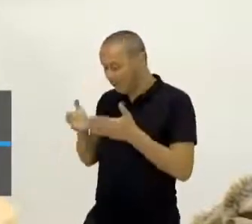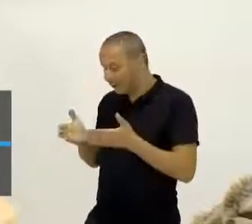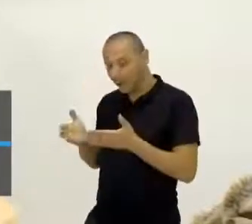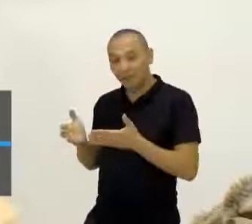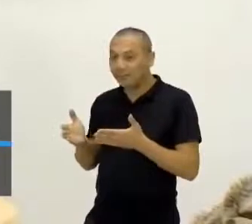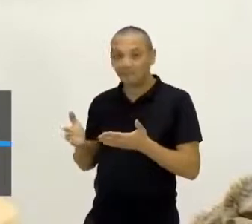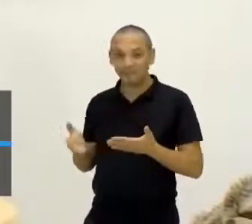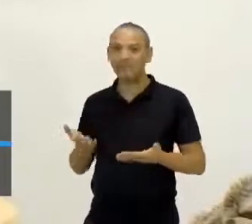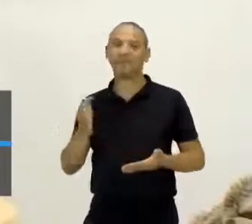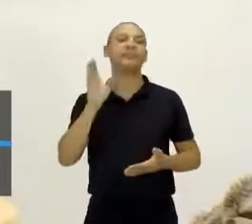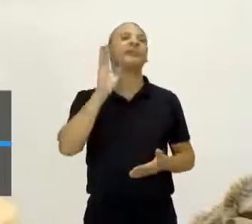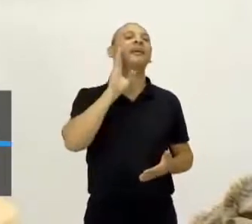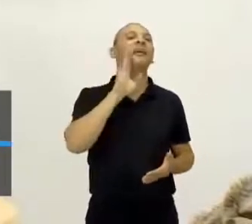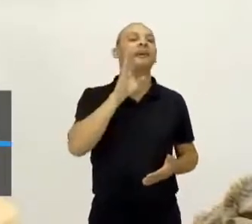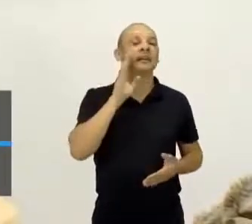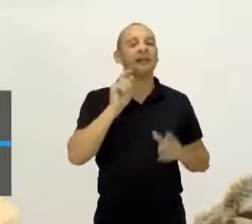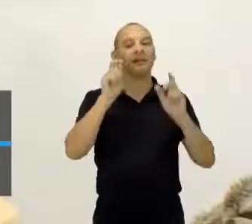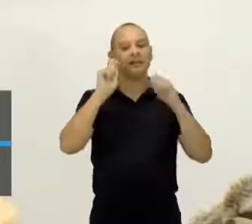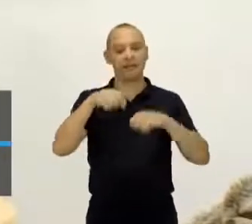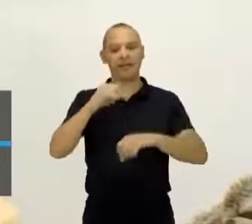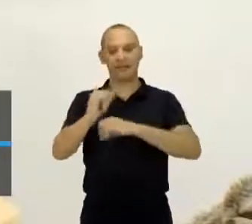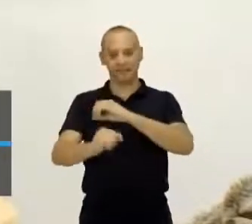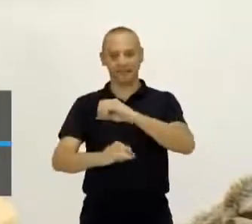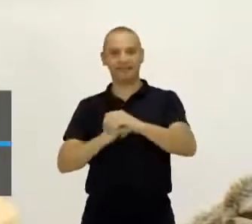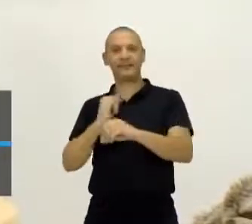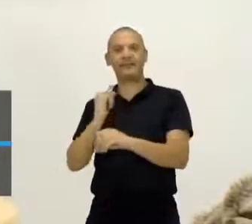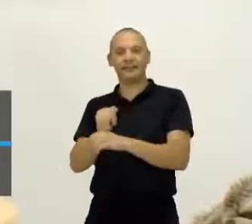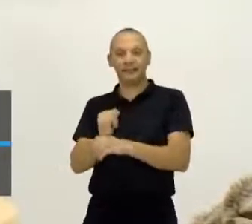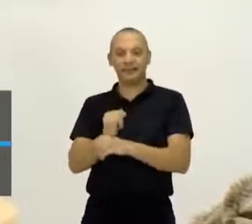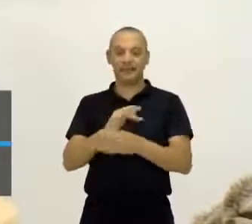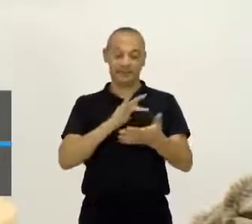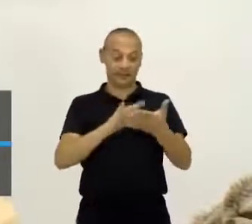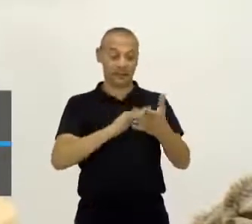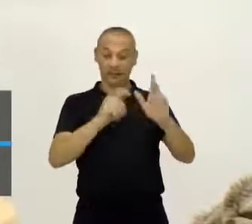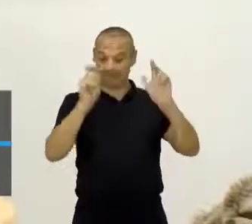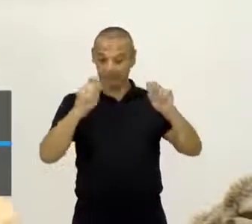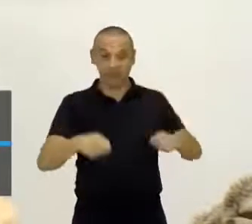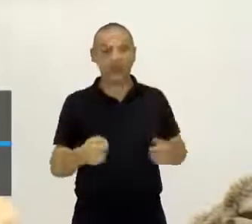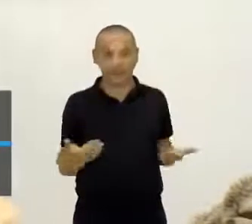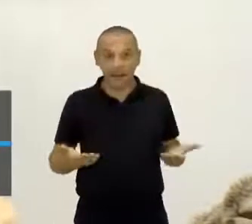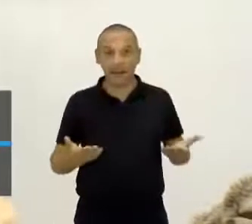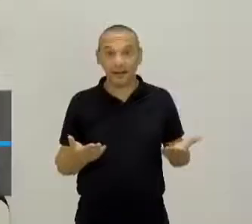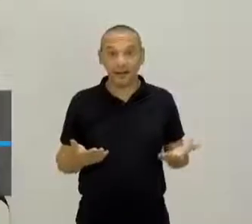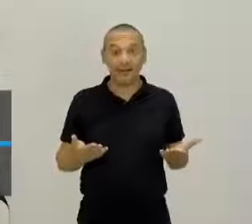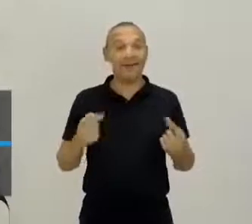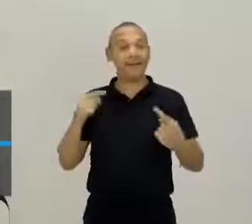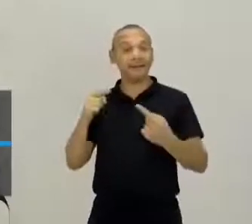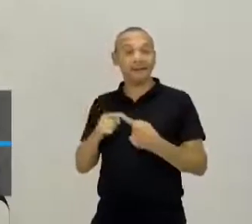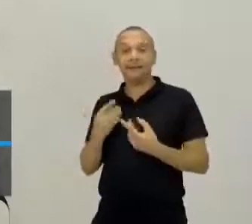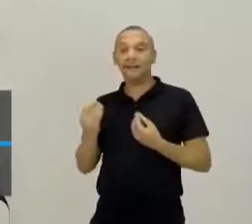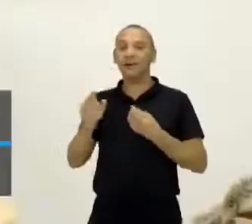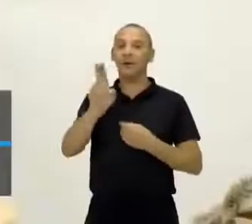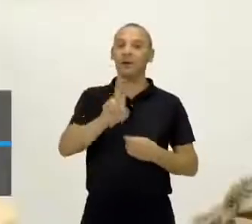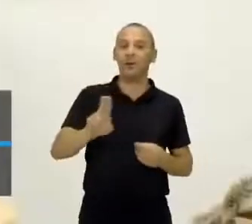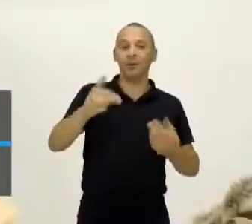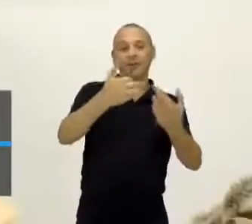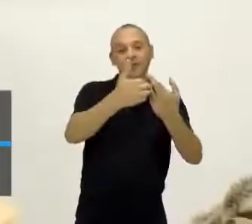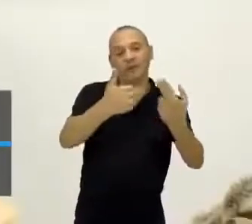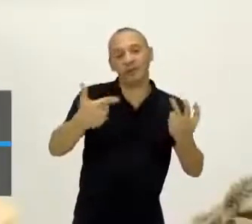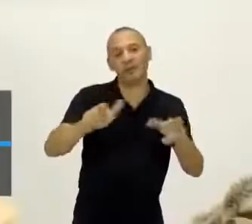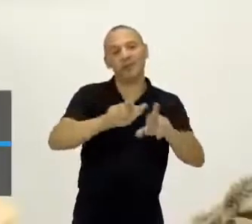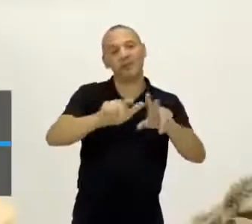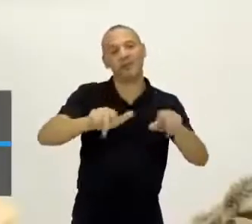que legal, já que você tem como acessar o celular, né? Você tem a internet, então utiliza para algumas outras